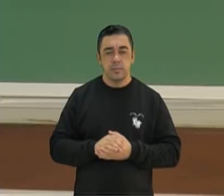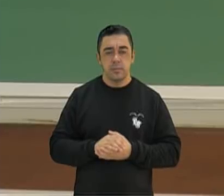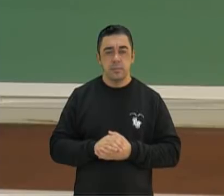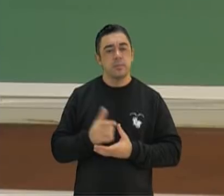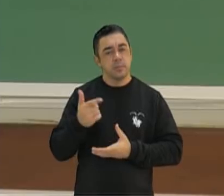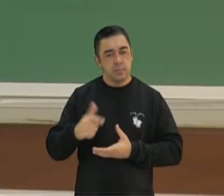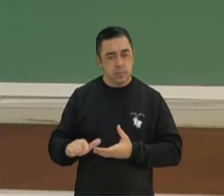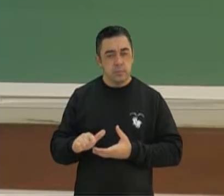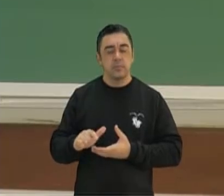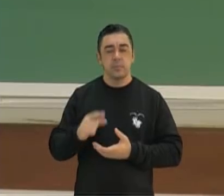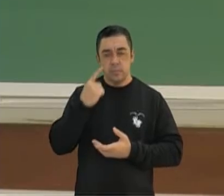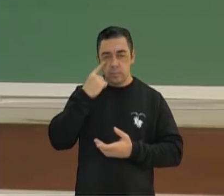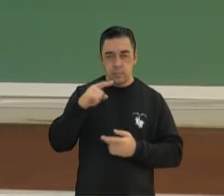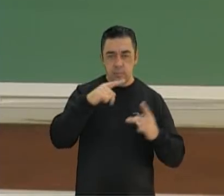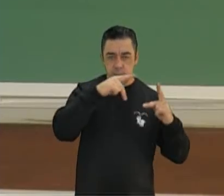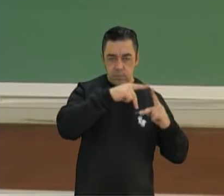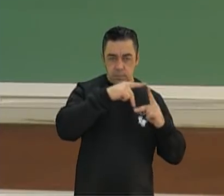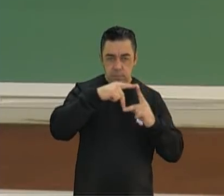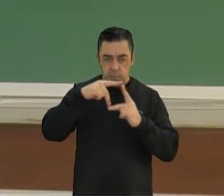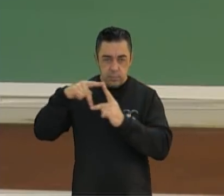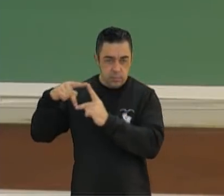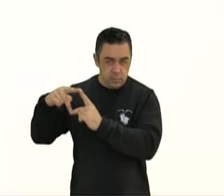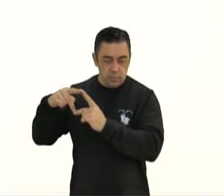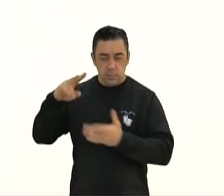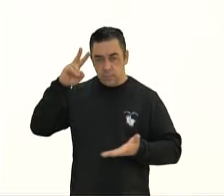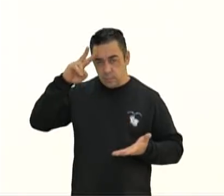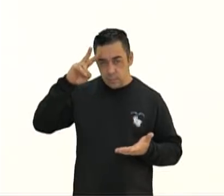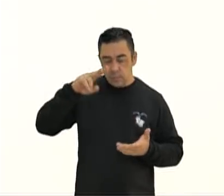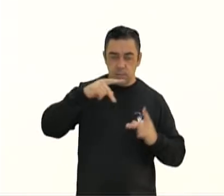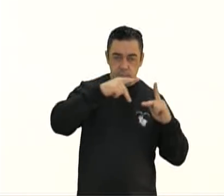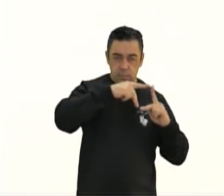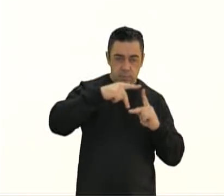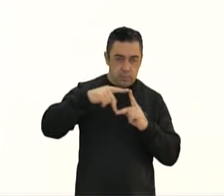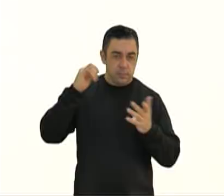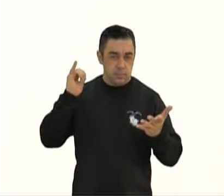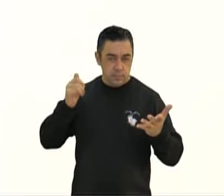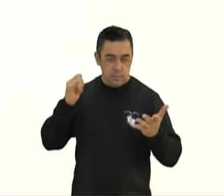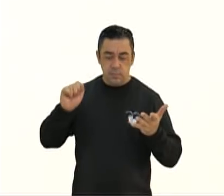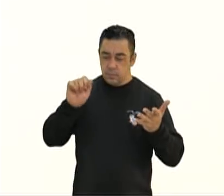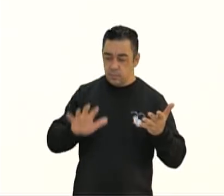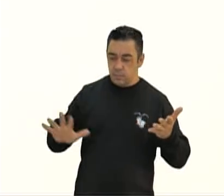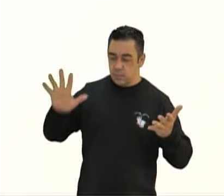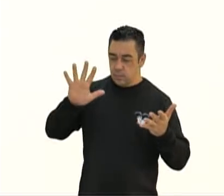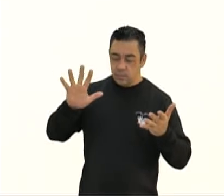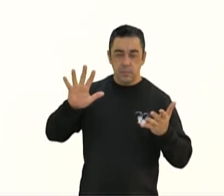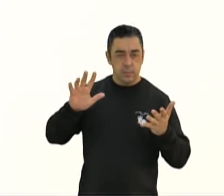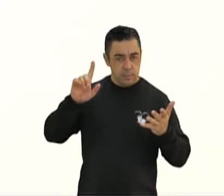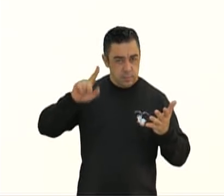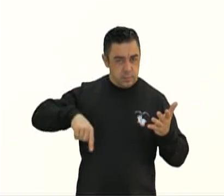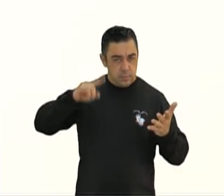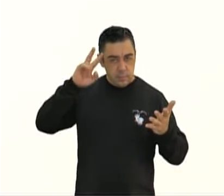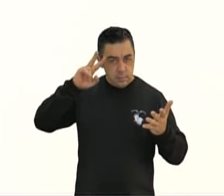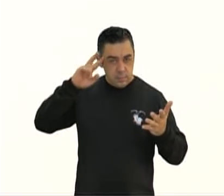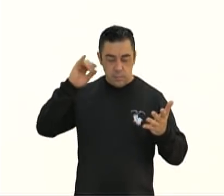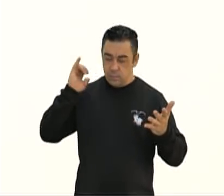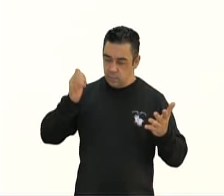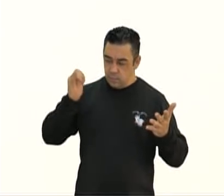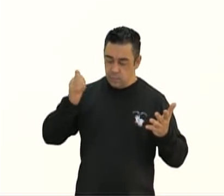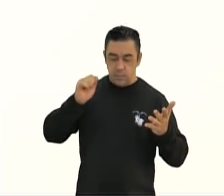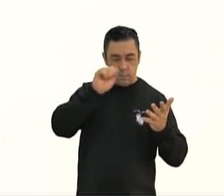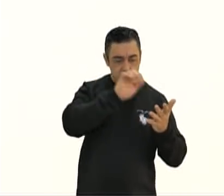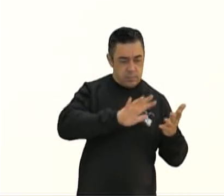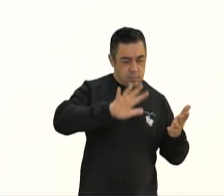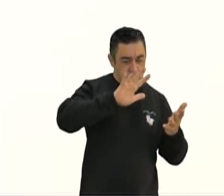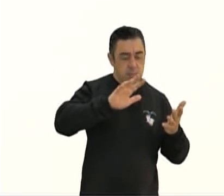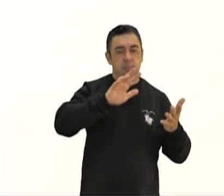Vamos de volta aos quadrinhos. As histórias em quadrinhos são narrativas gráficas, ou seja, histórias narradas compostas por